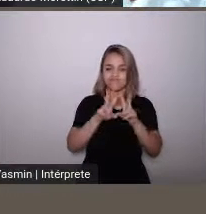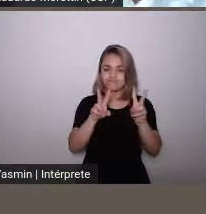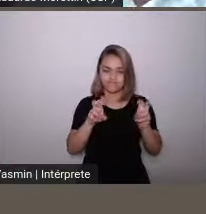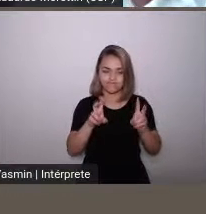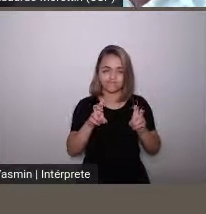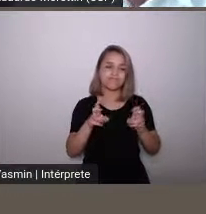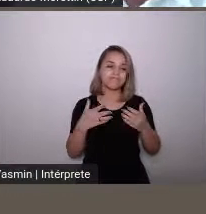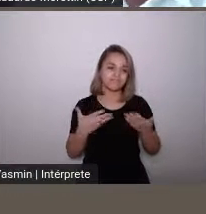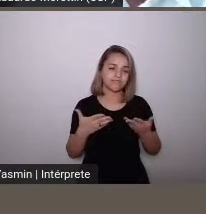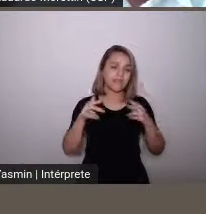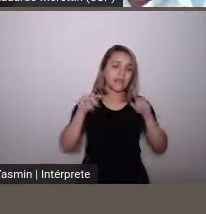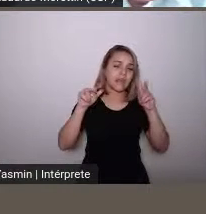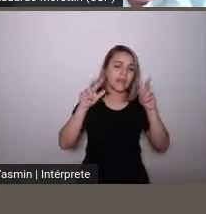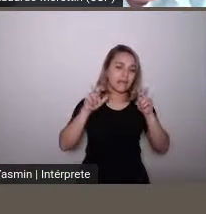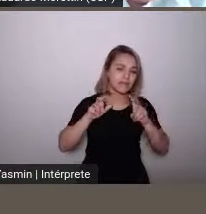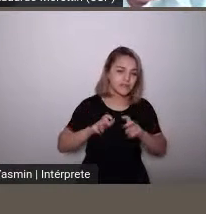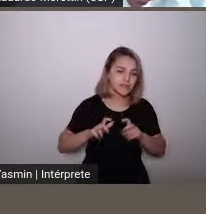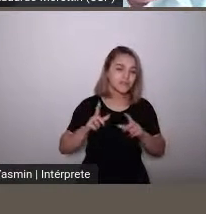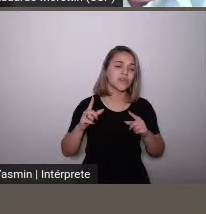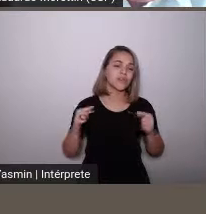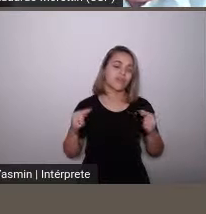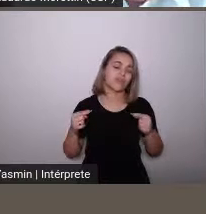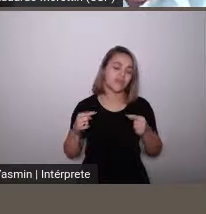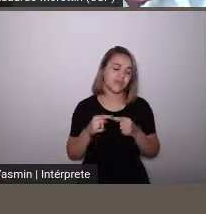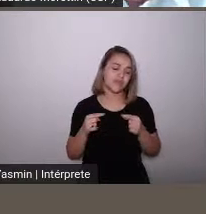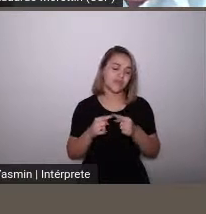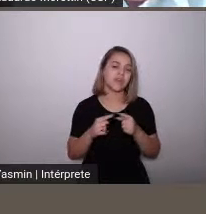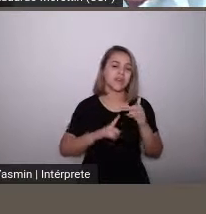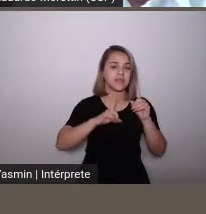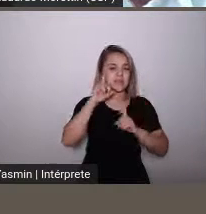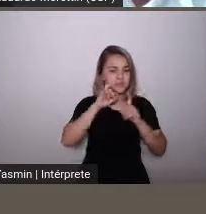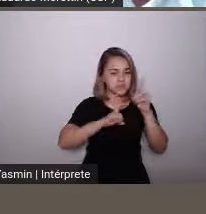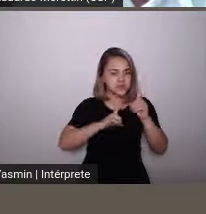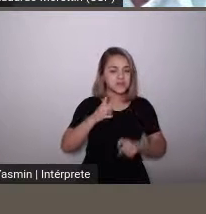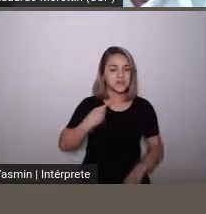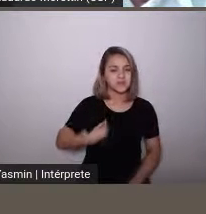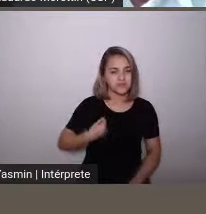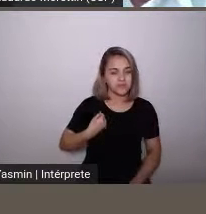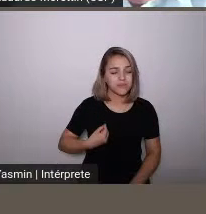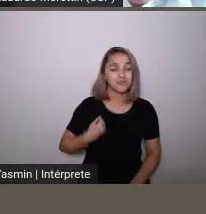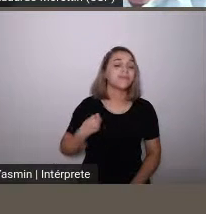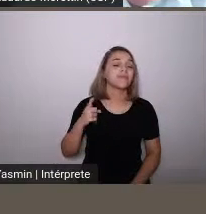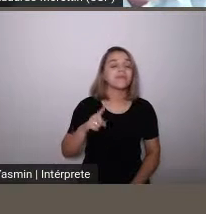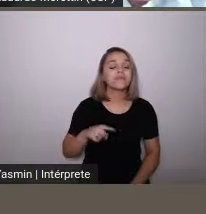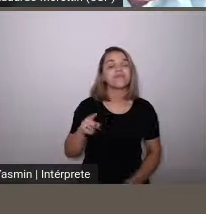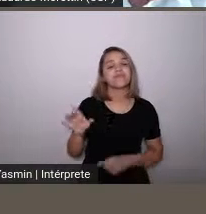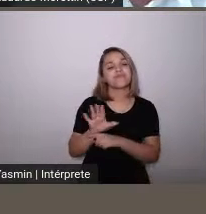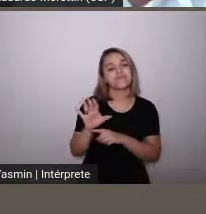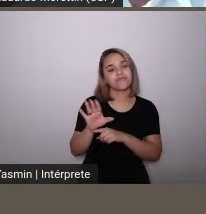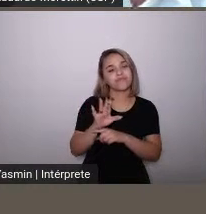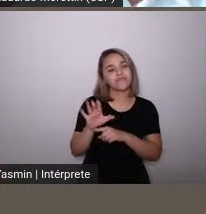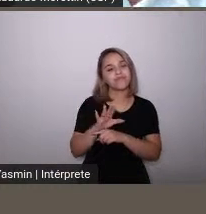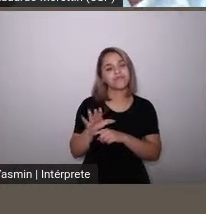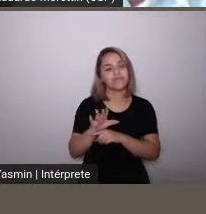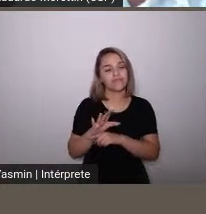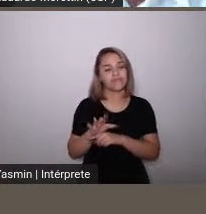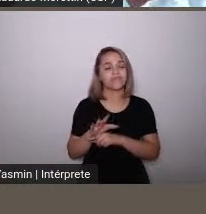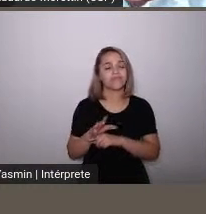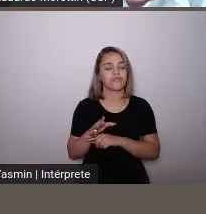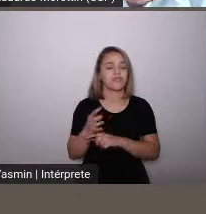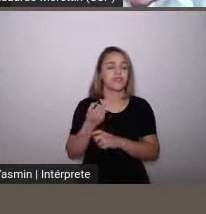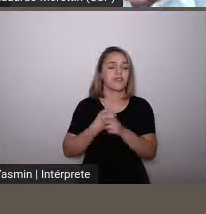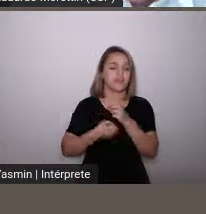sobre essas questões ligadas à presença do expressionismo, que eu não vou recuperar. É um filme comercial da Decla Bioscope, uma